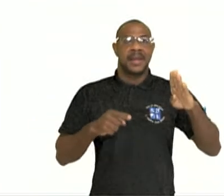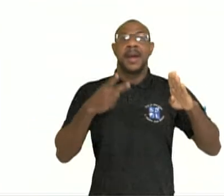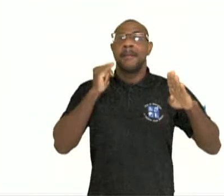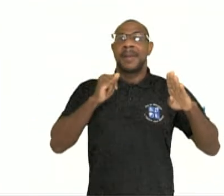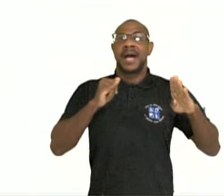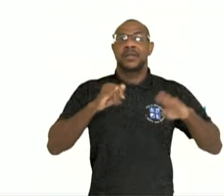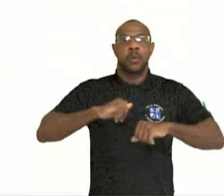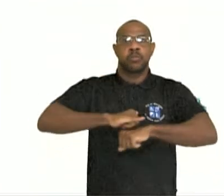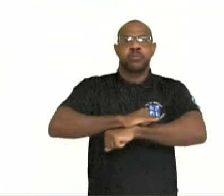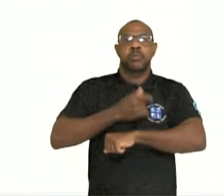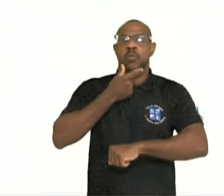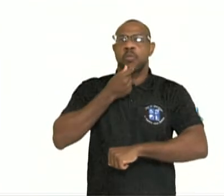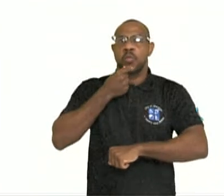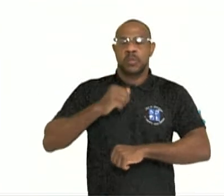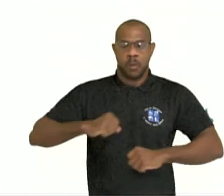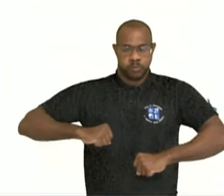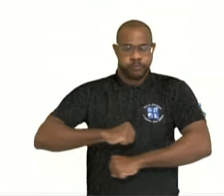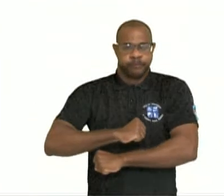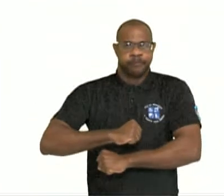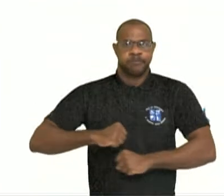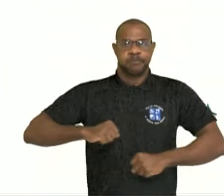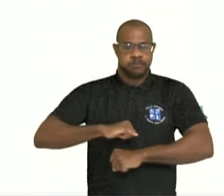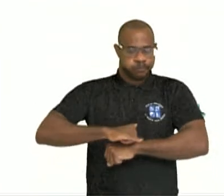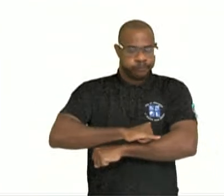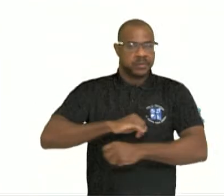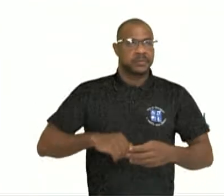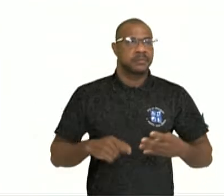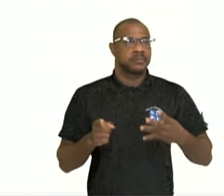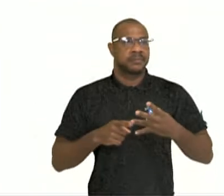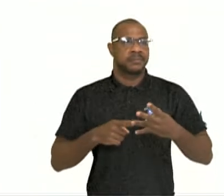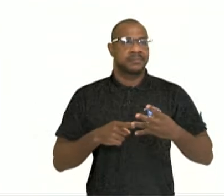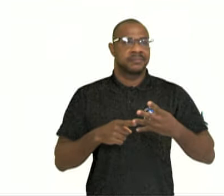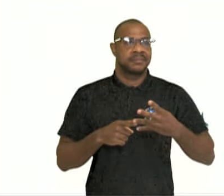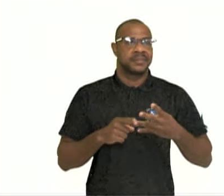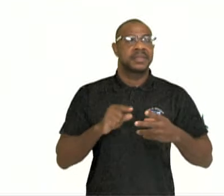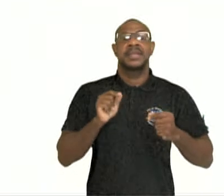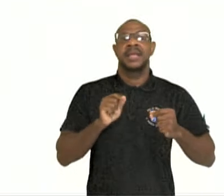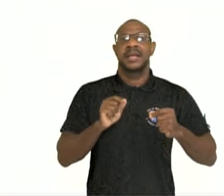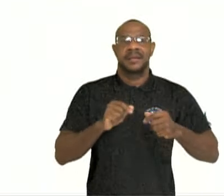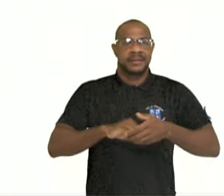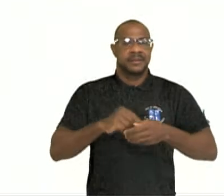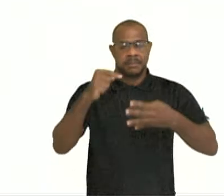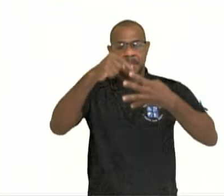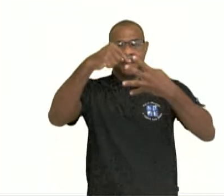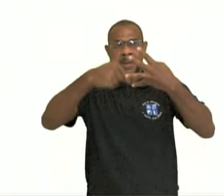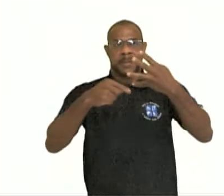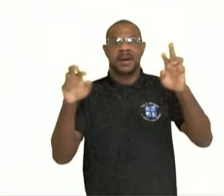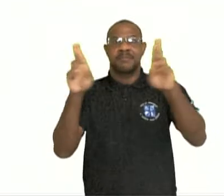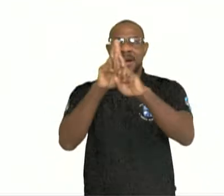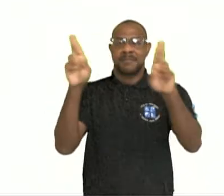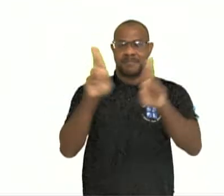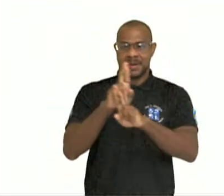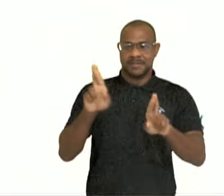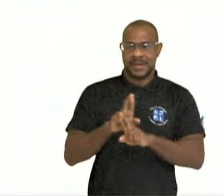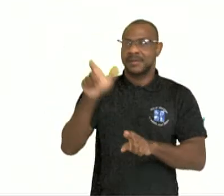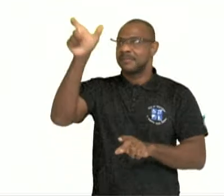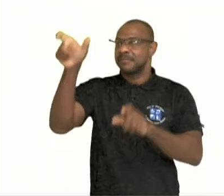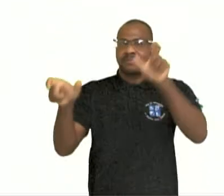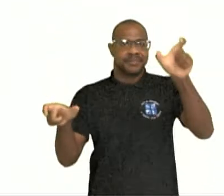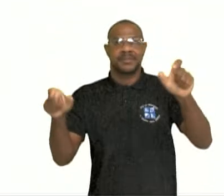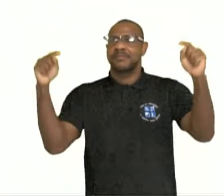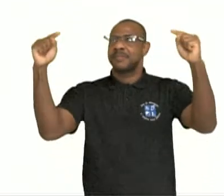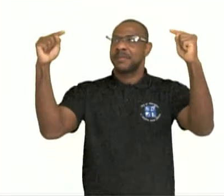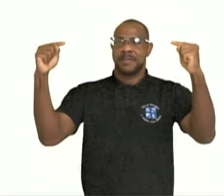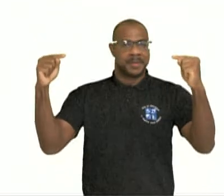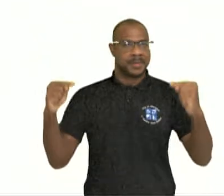do Nhonho. C, huérfano, órfão. E letra D, abuela de Dom Ramon, a avó do seu Madruga. Temos